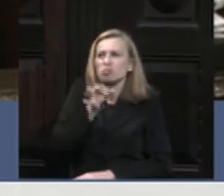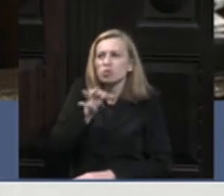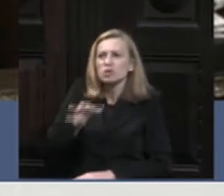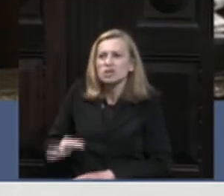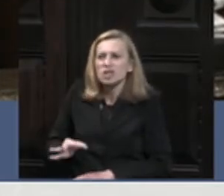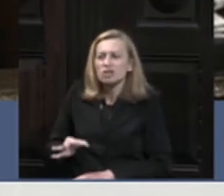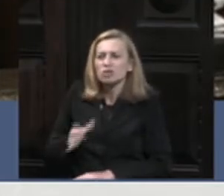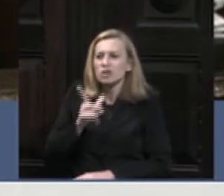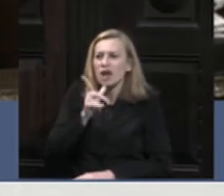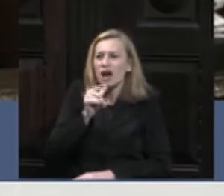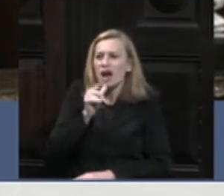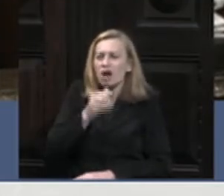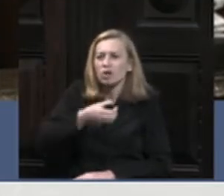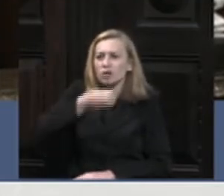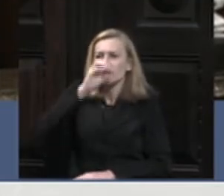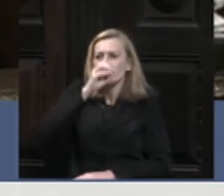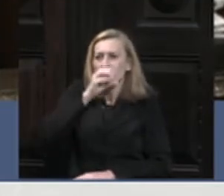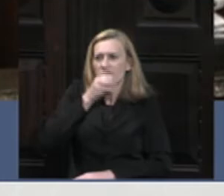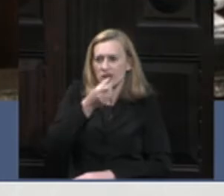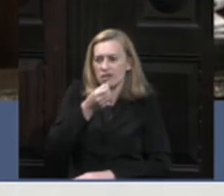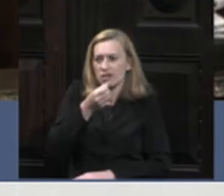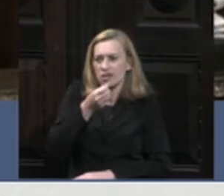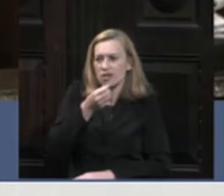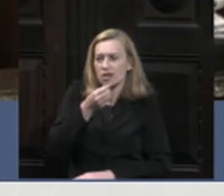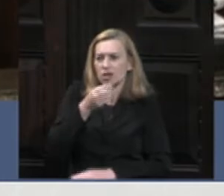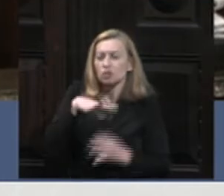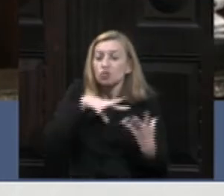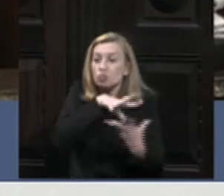potável existente no mundo.